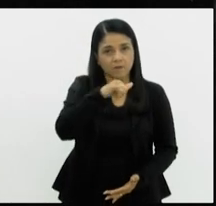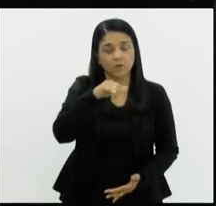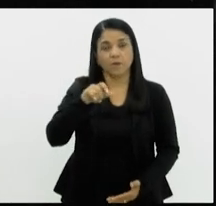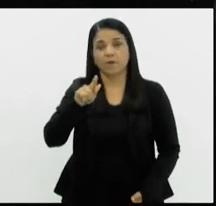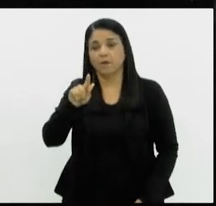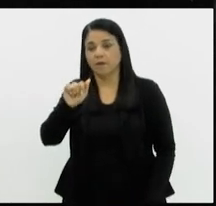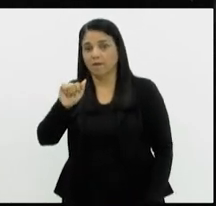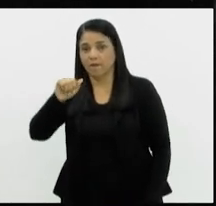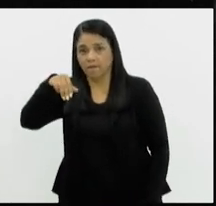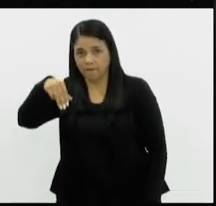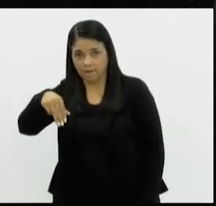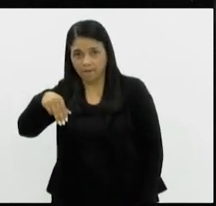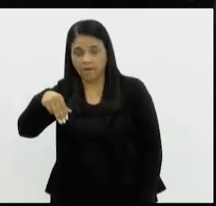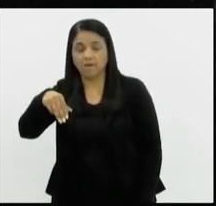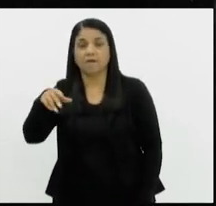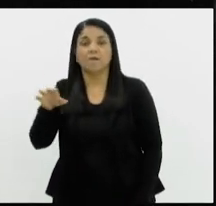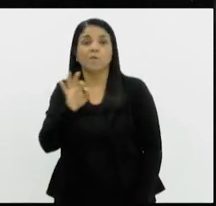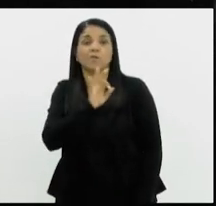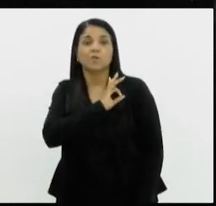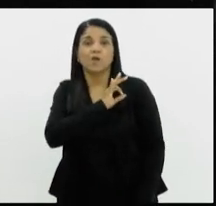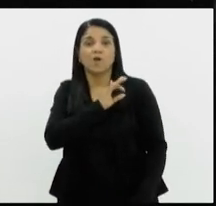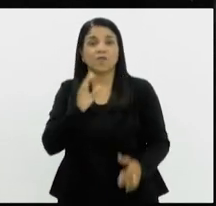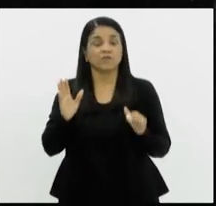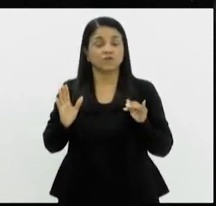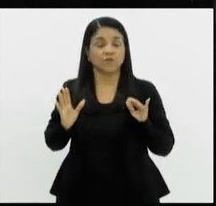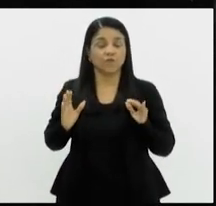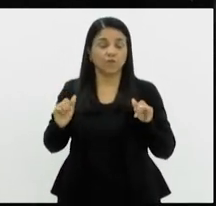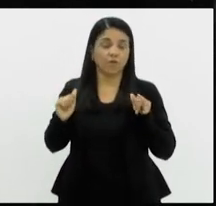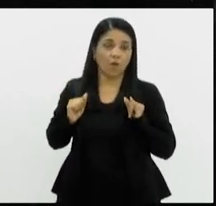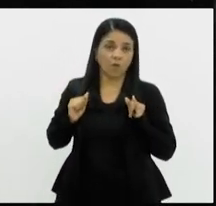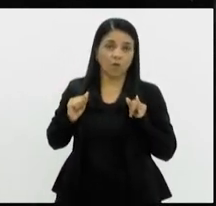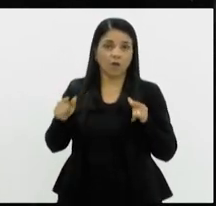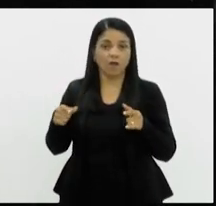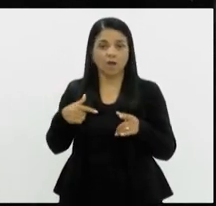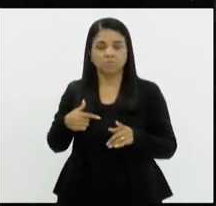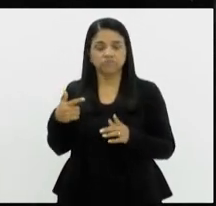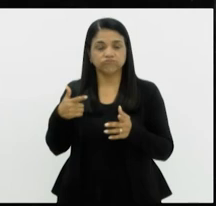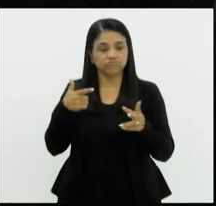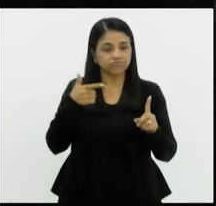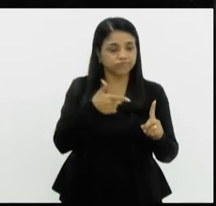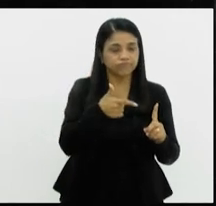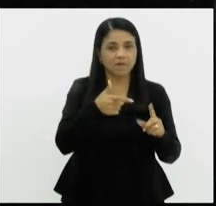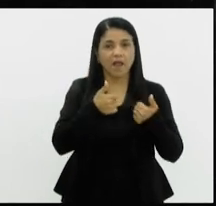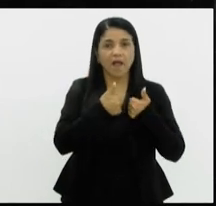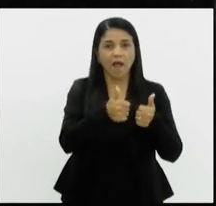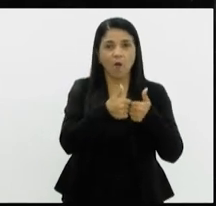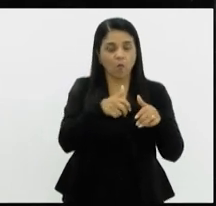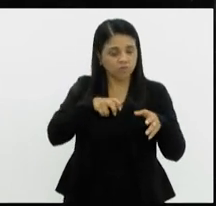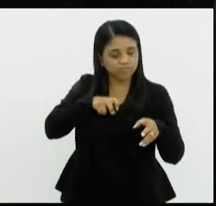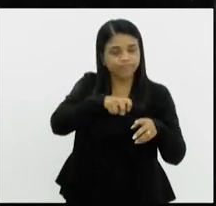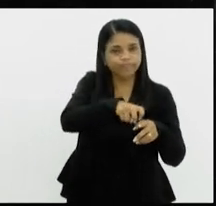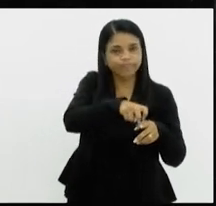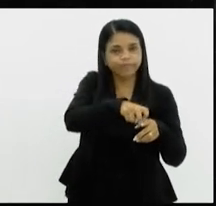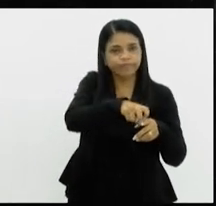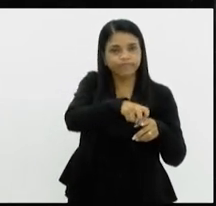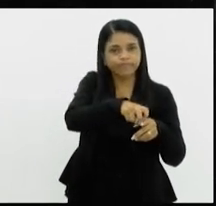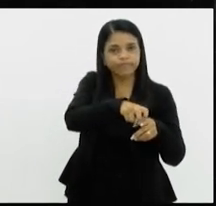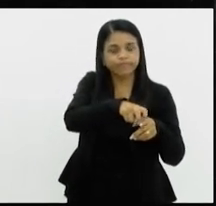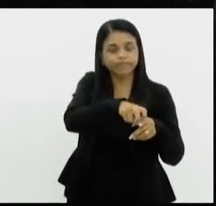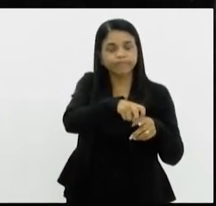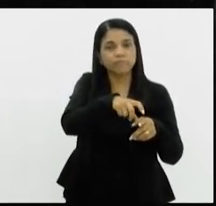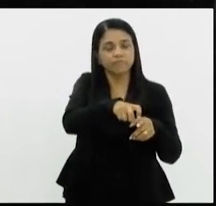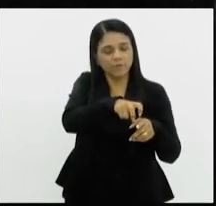gan policial de folga foi abordado por criminosos em Realengo que a dar R no seu veículo os